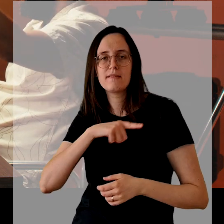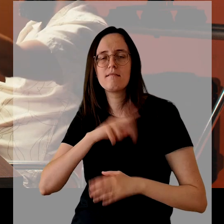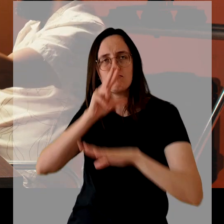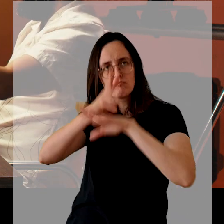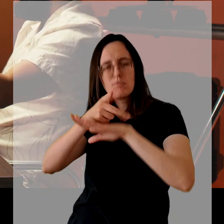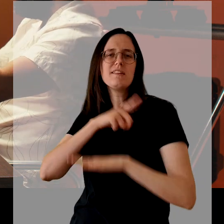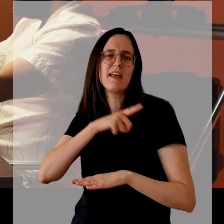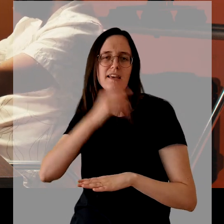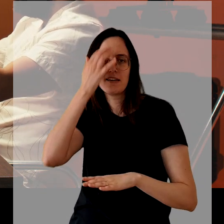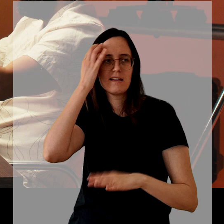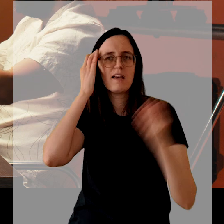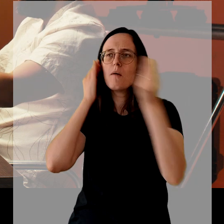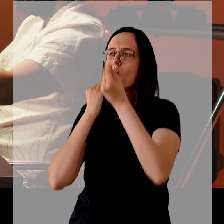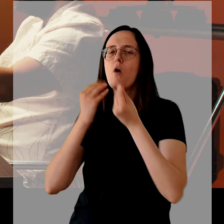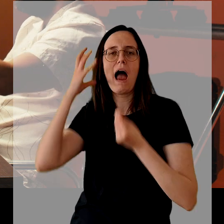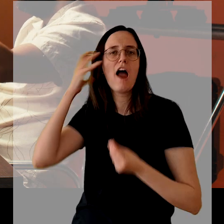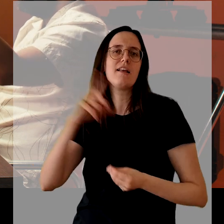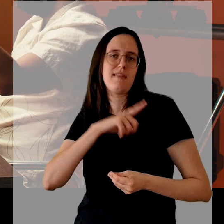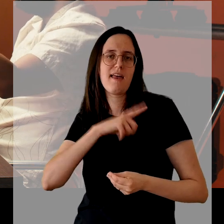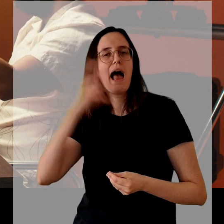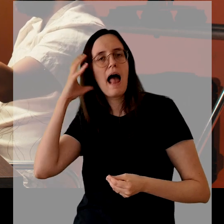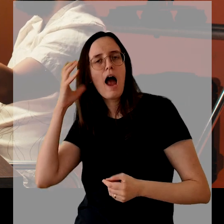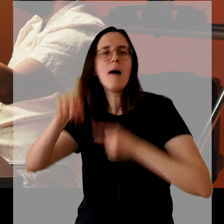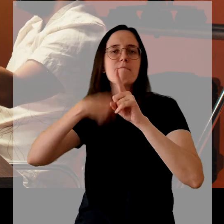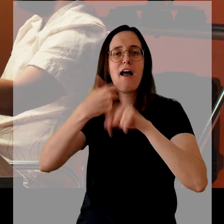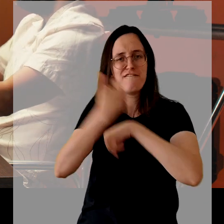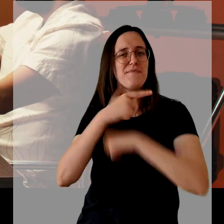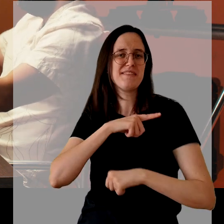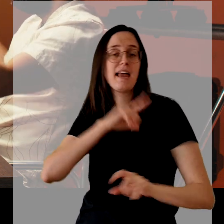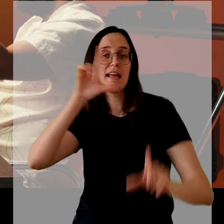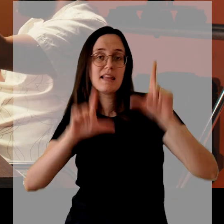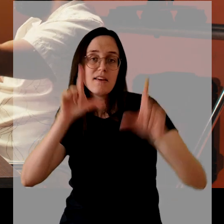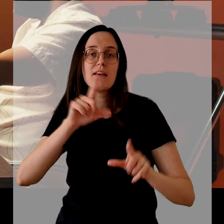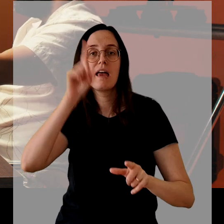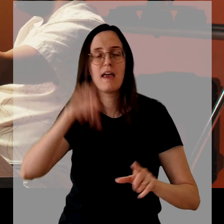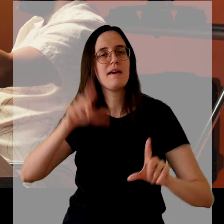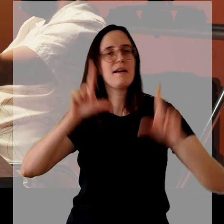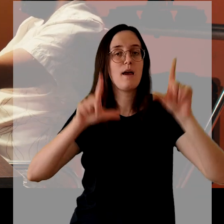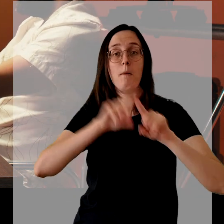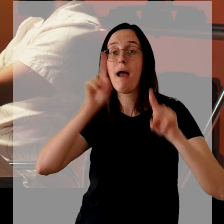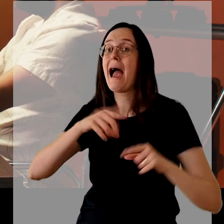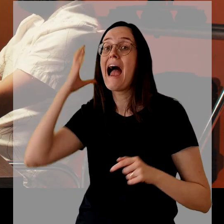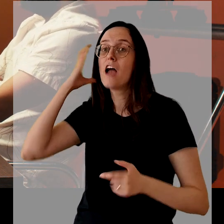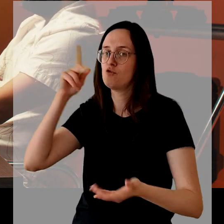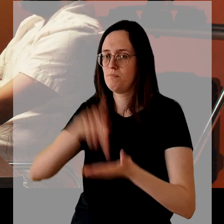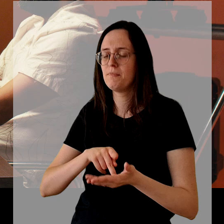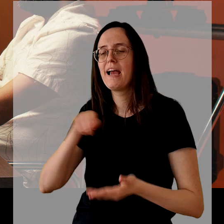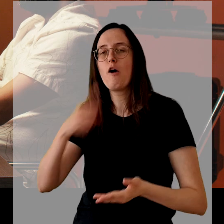cobertura de uma câmera, que tem isso, né? Vários programas de rádio têm isso. Também são filmados, e aí na TV eles aparecem como programa de TV, mas era um programa de